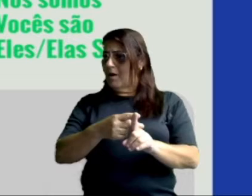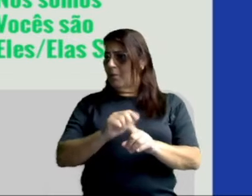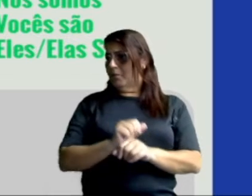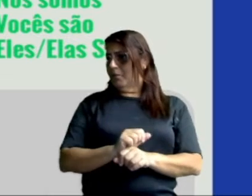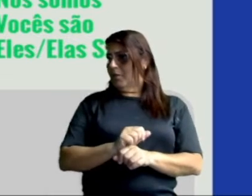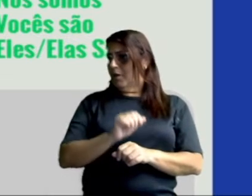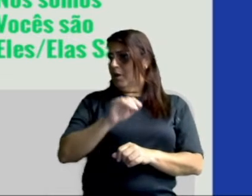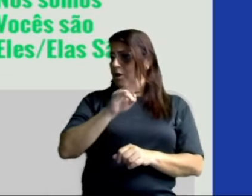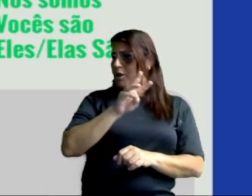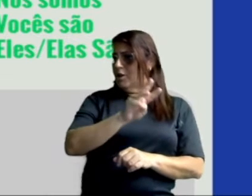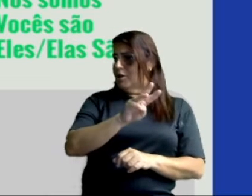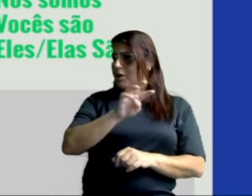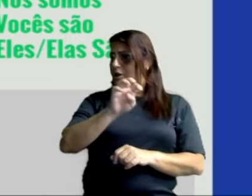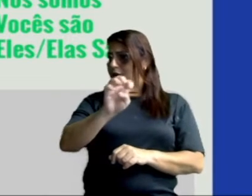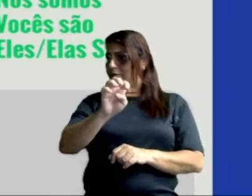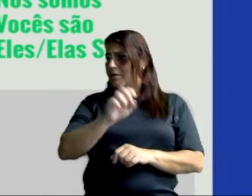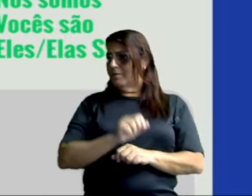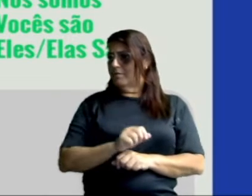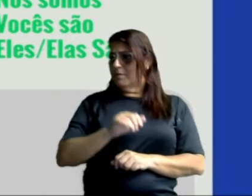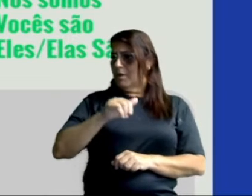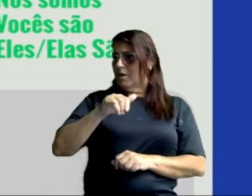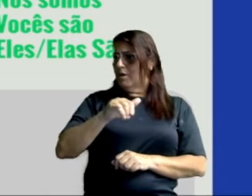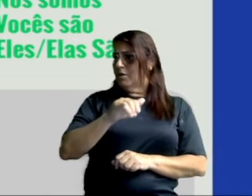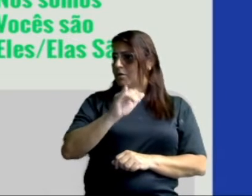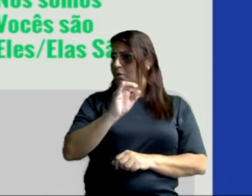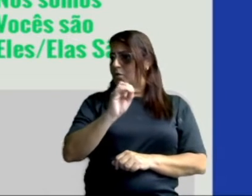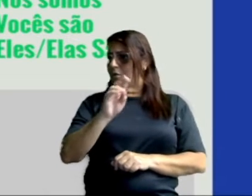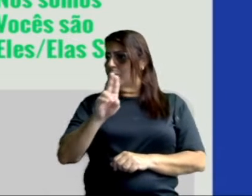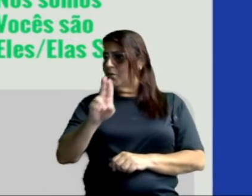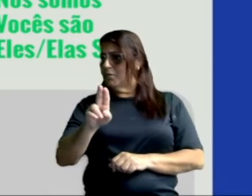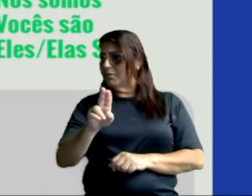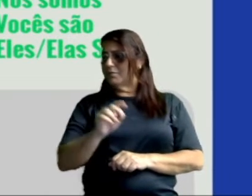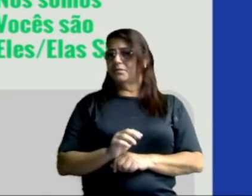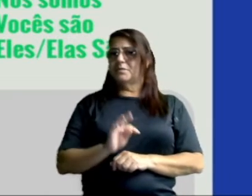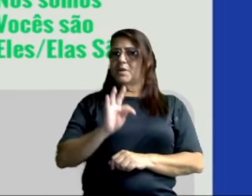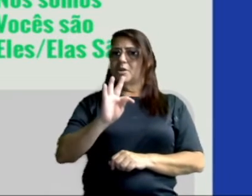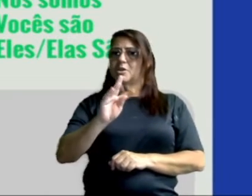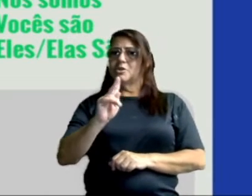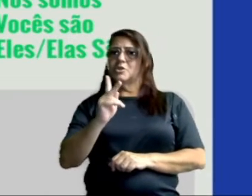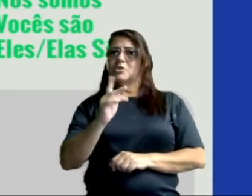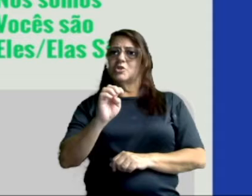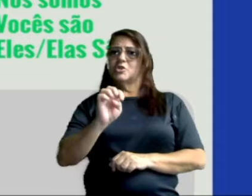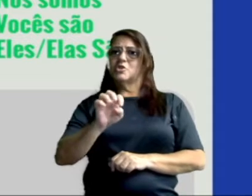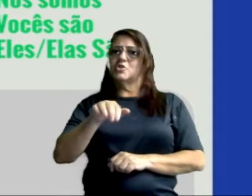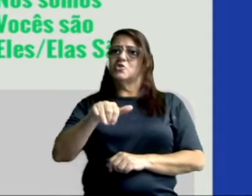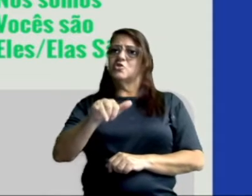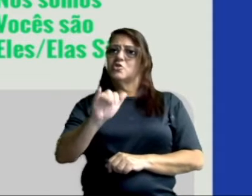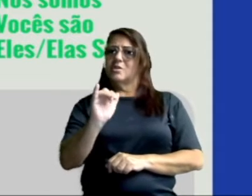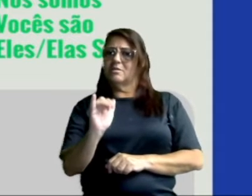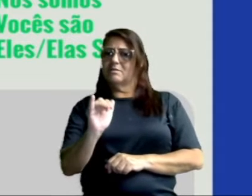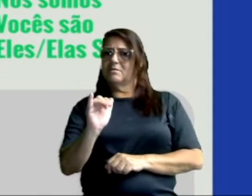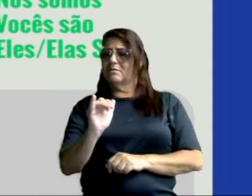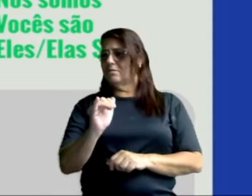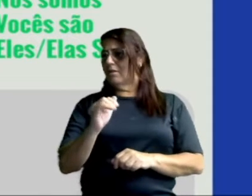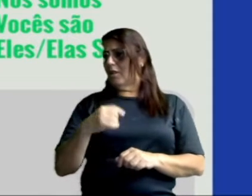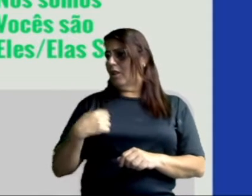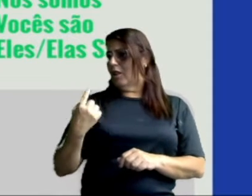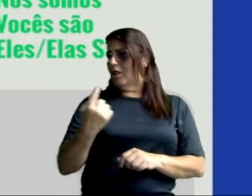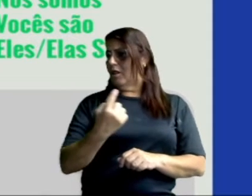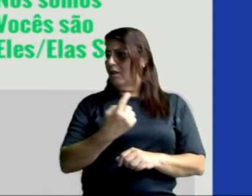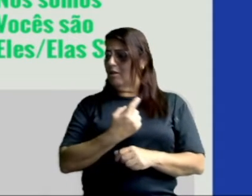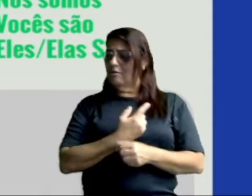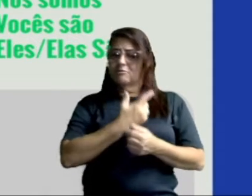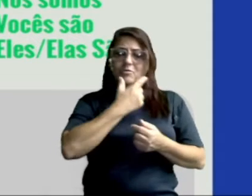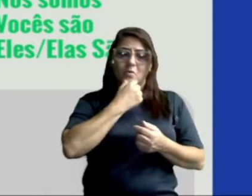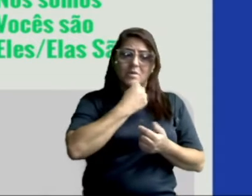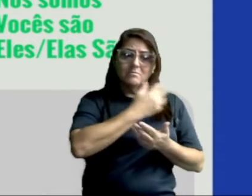inglês? We, representando aí nós, you, representando vocês, e they, representando